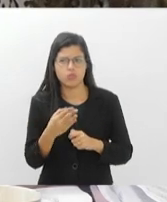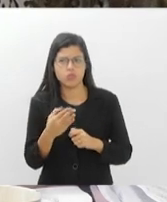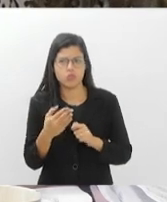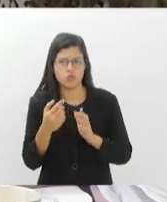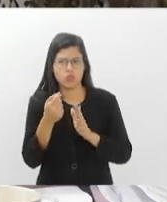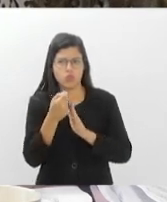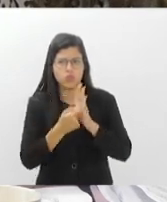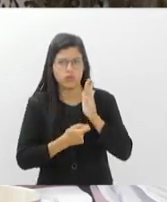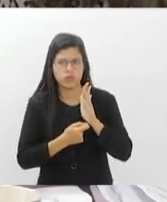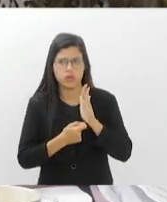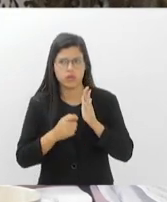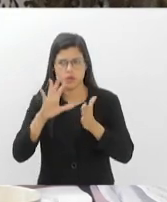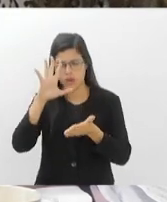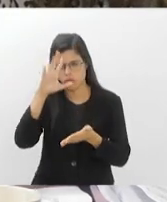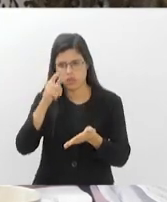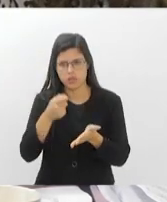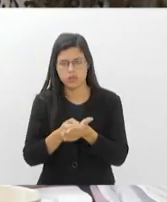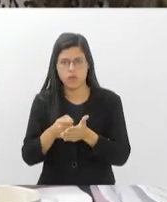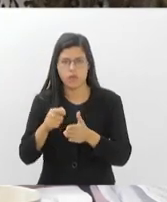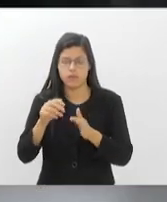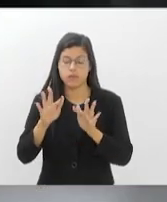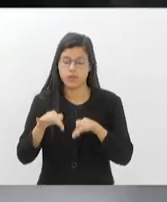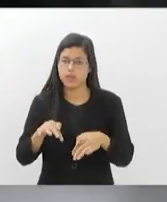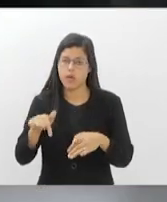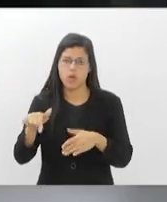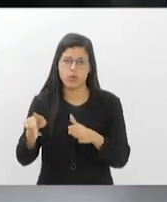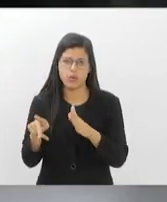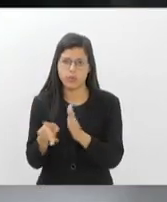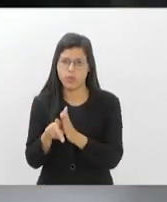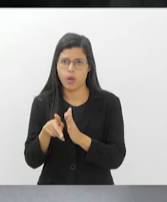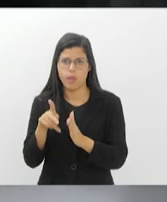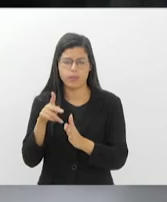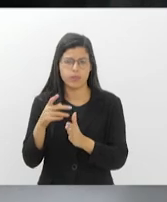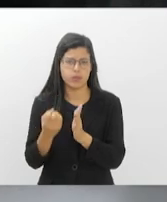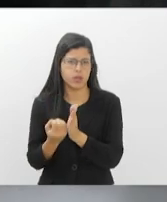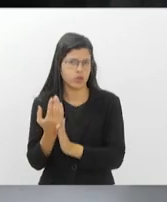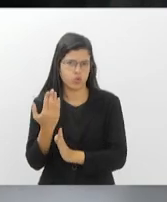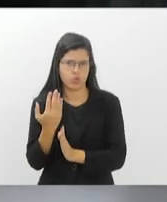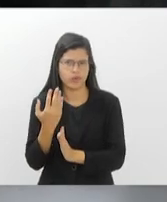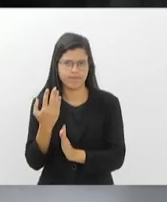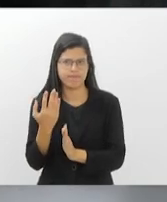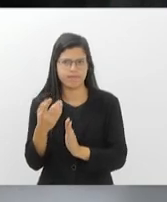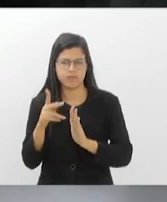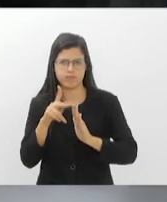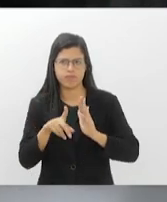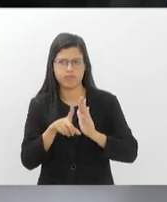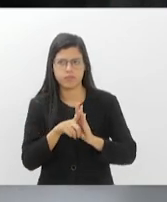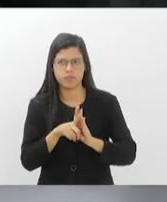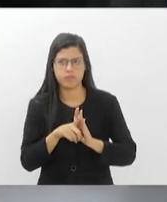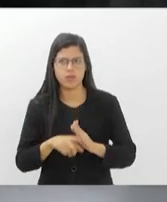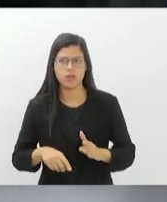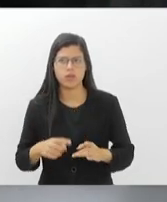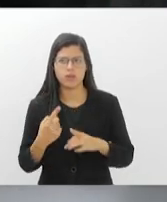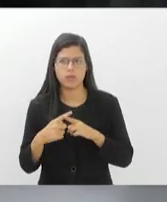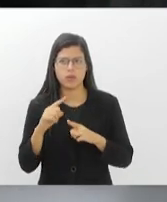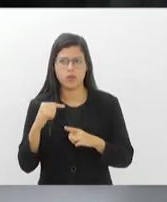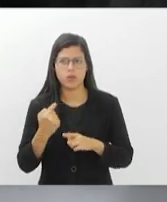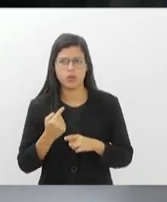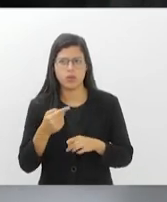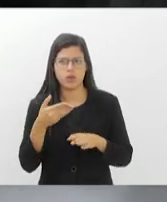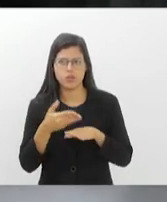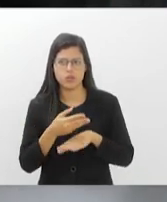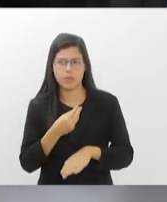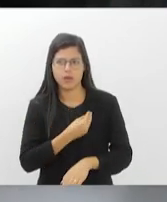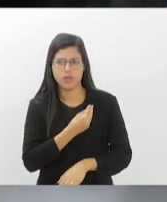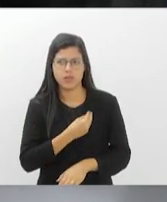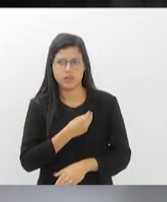dar a decisão final são os próprios autores. Presidente, porque aí o nosso gabinete aqui, sobretudo nós que estamos sempre presentes, trabalha para os